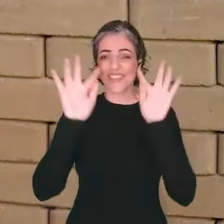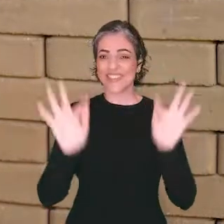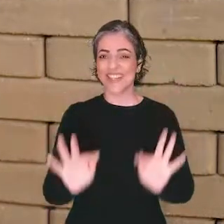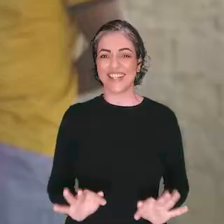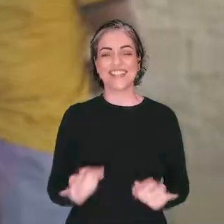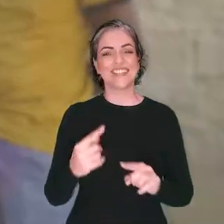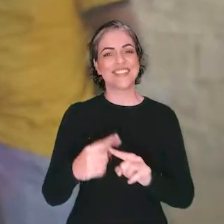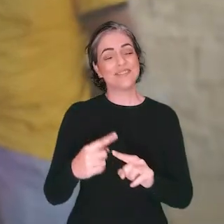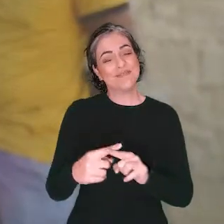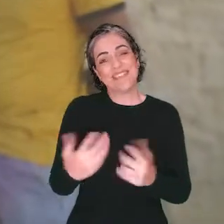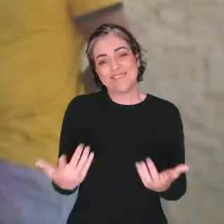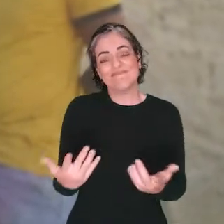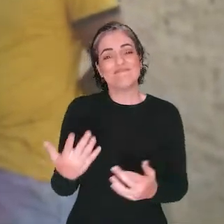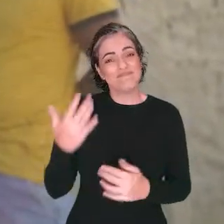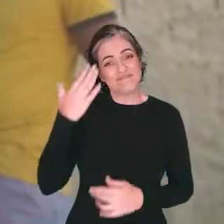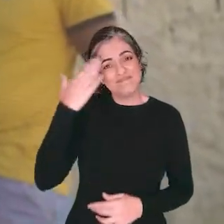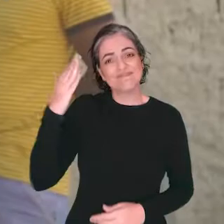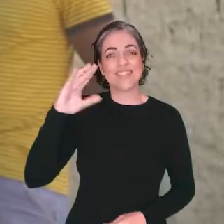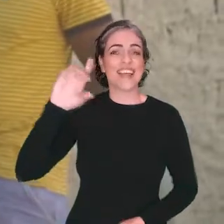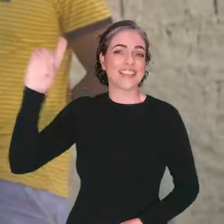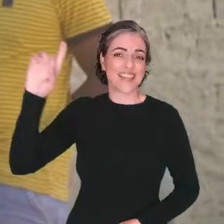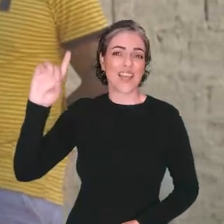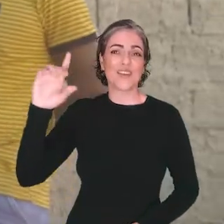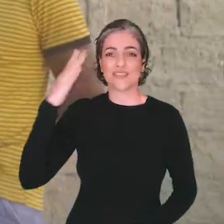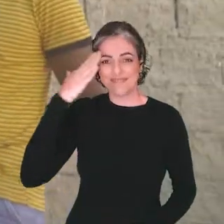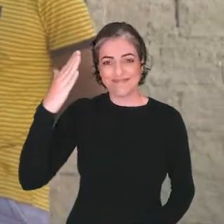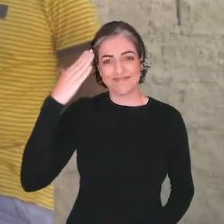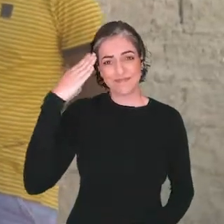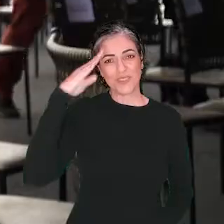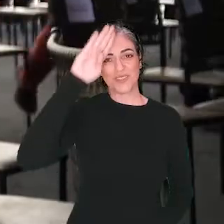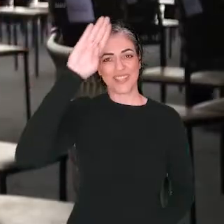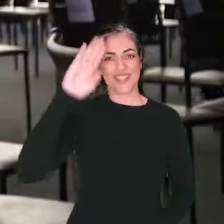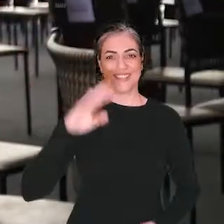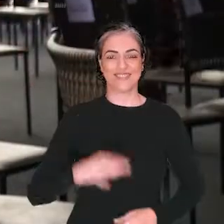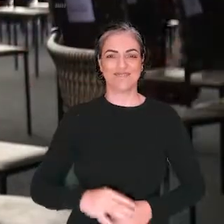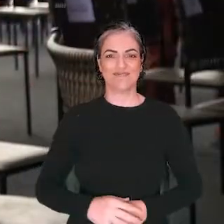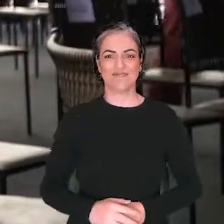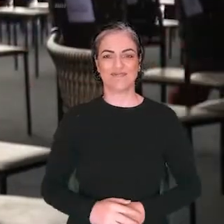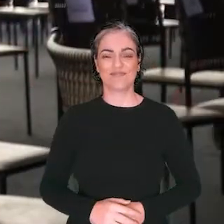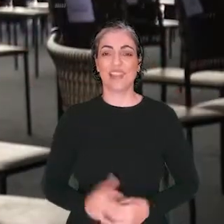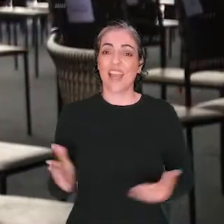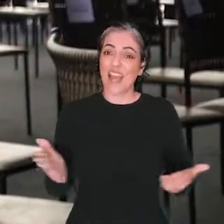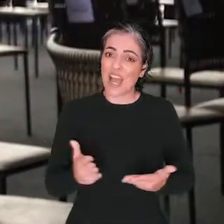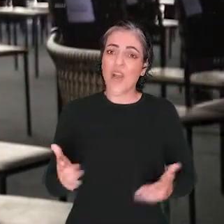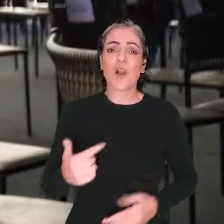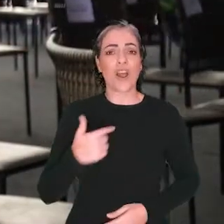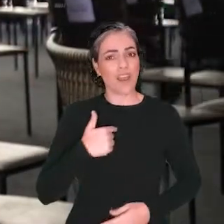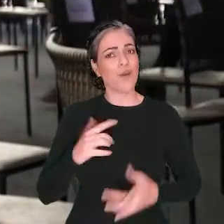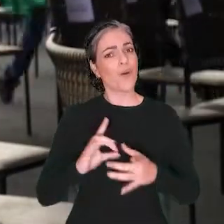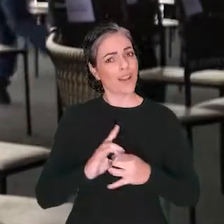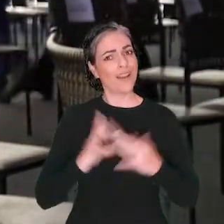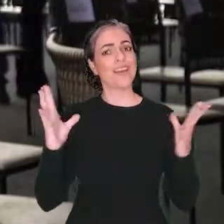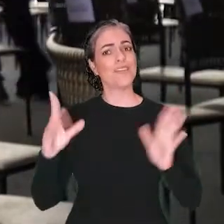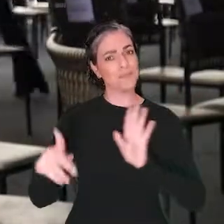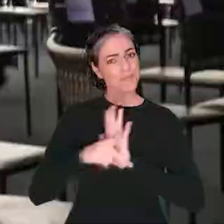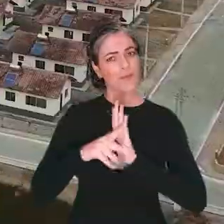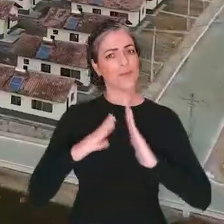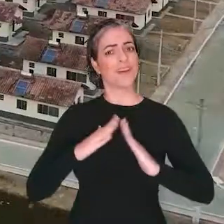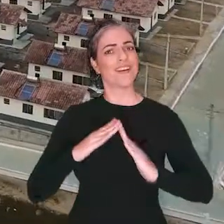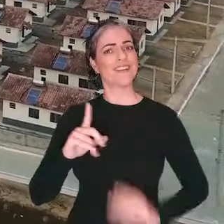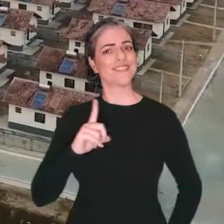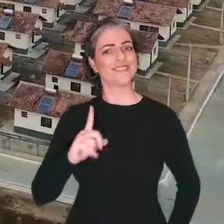mundo. Primeiramente Deus, seu Bolsonaro. Agora vem a liberdade também, eu tenho uma casa.